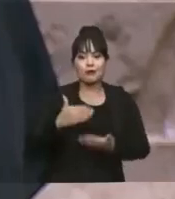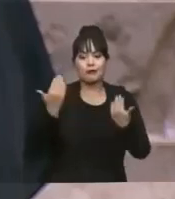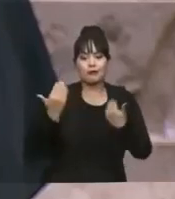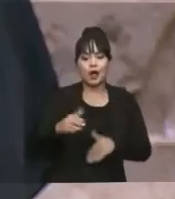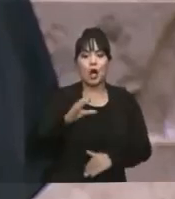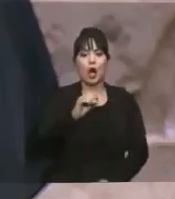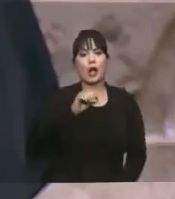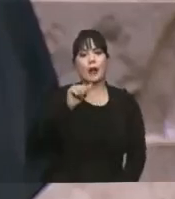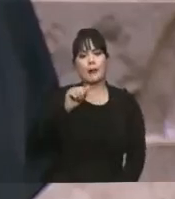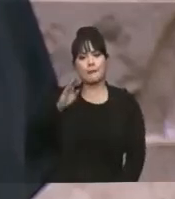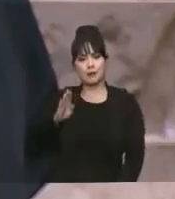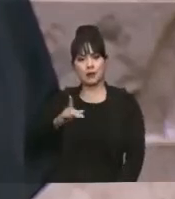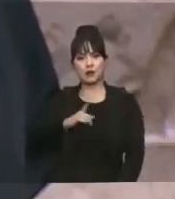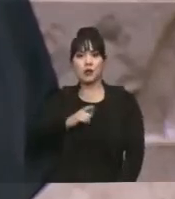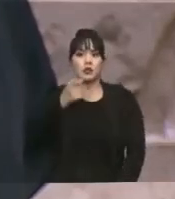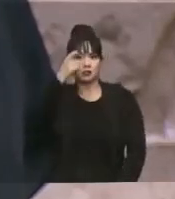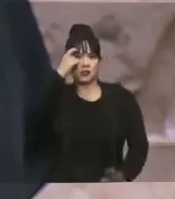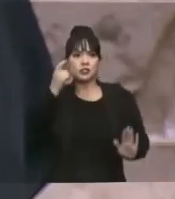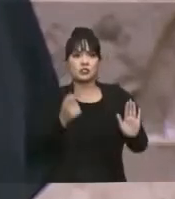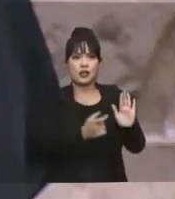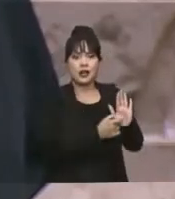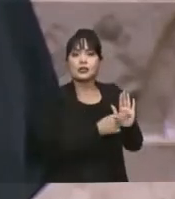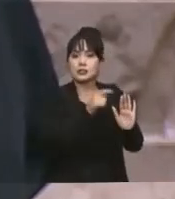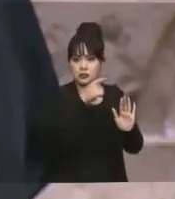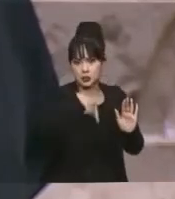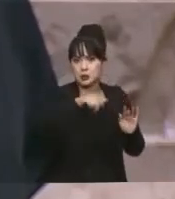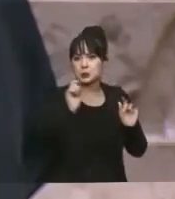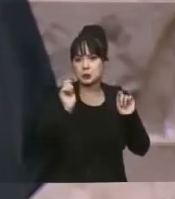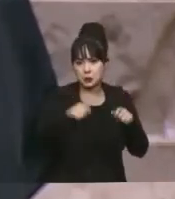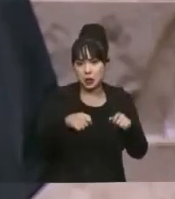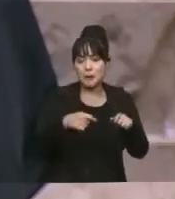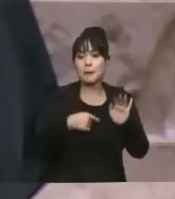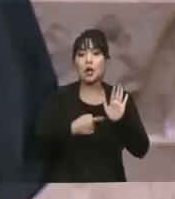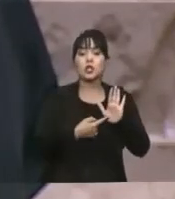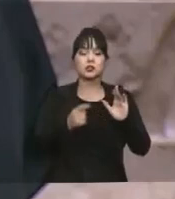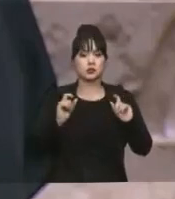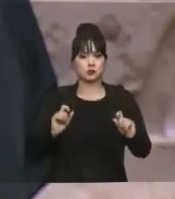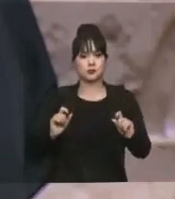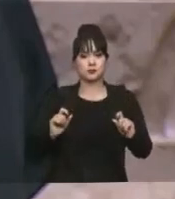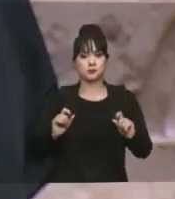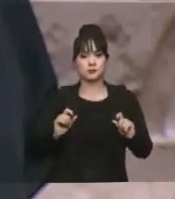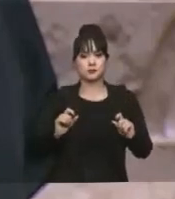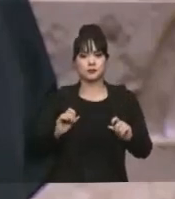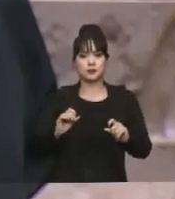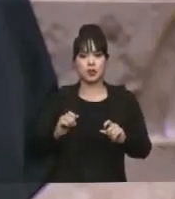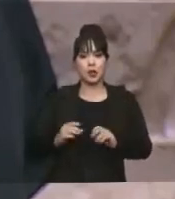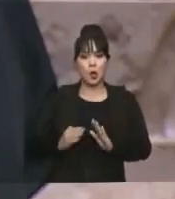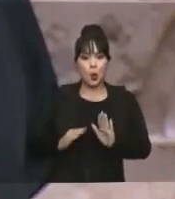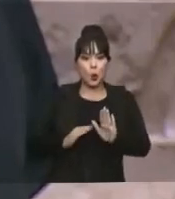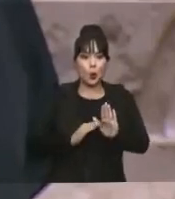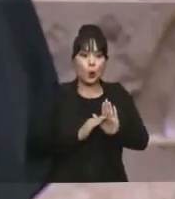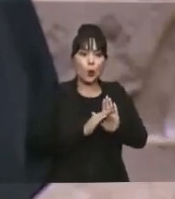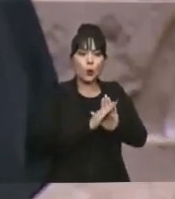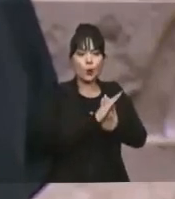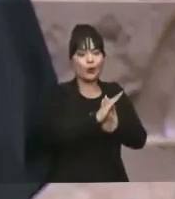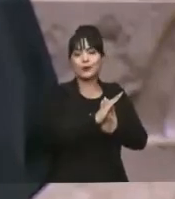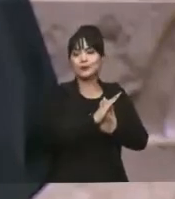essas aptidões da inteligência artificial, revela-se um crescente